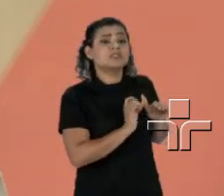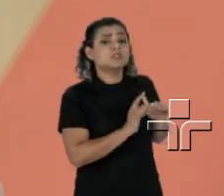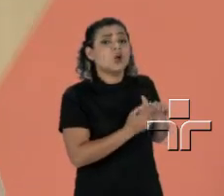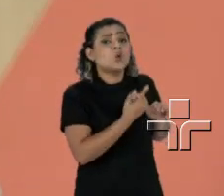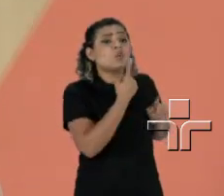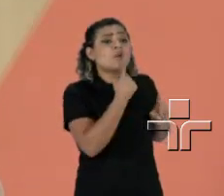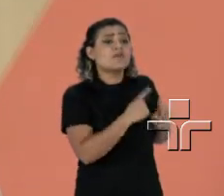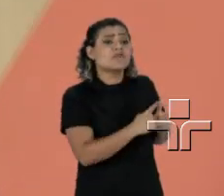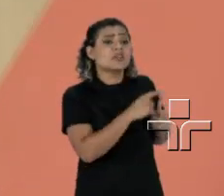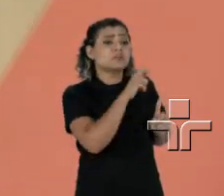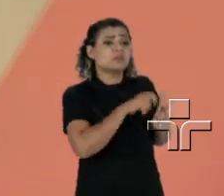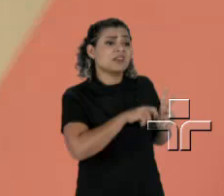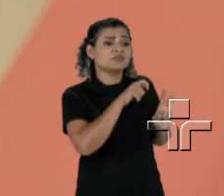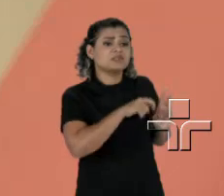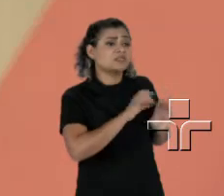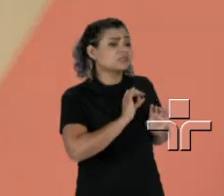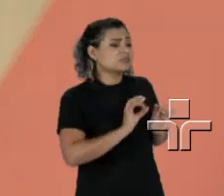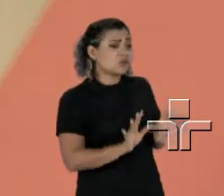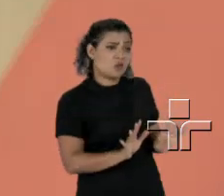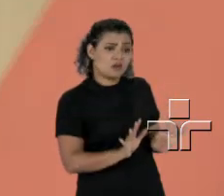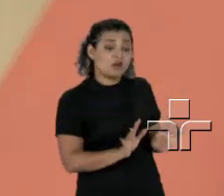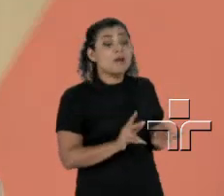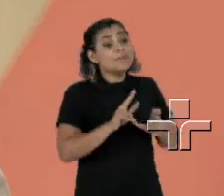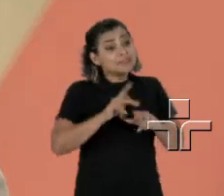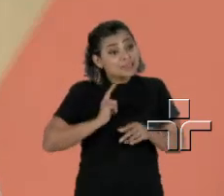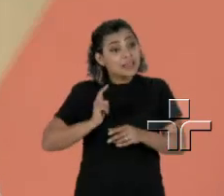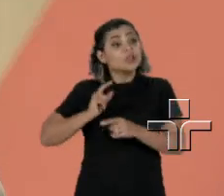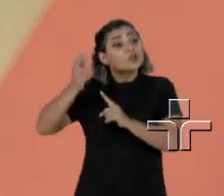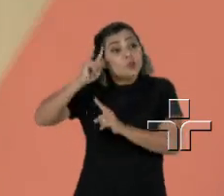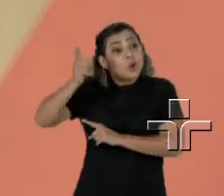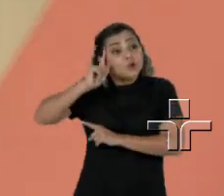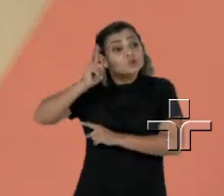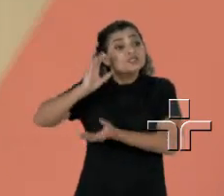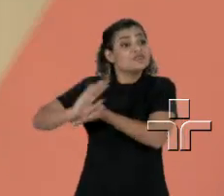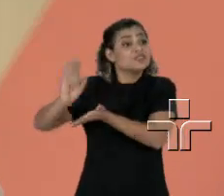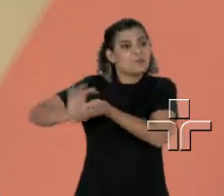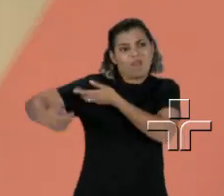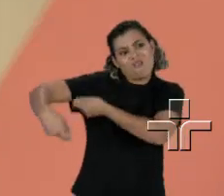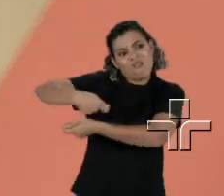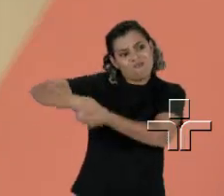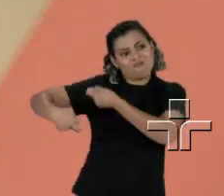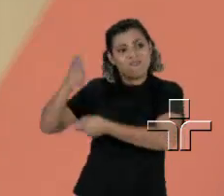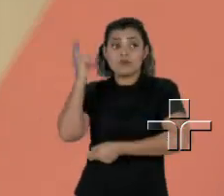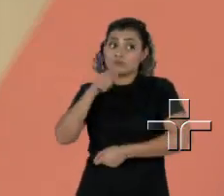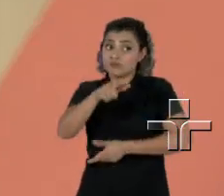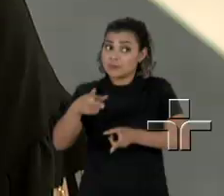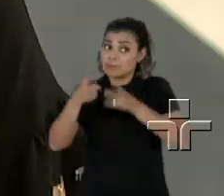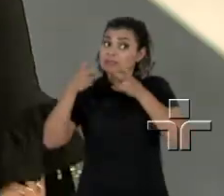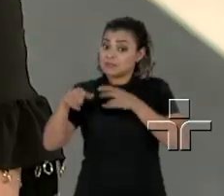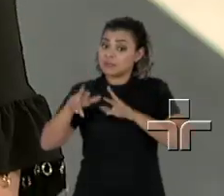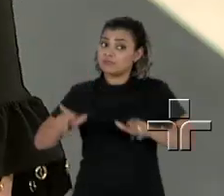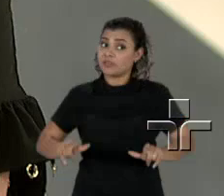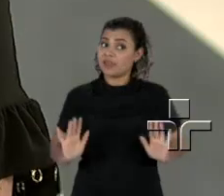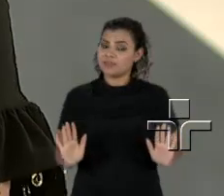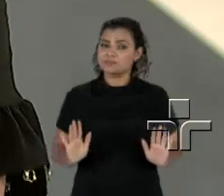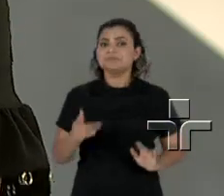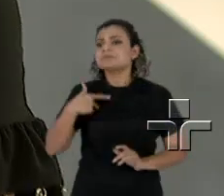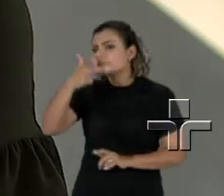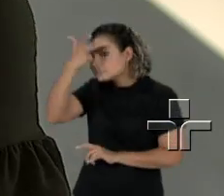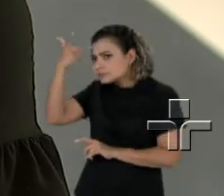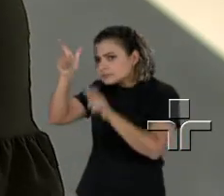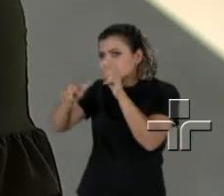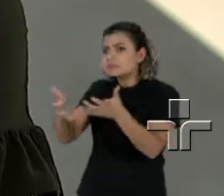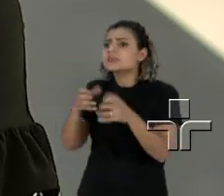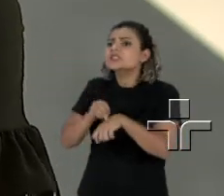vez só por mês enquanto existem investimentos que rendem todos os dias esses seriam aqueles que deveria perseguir a então quem quiser saber mais